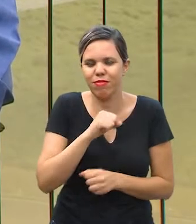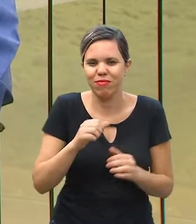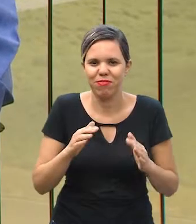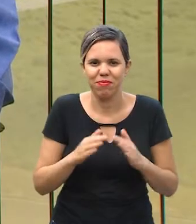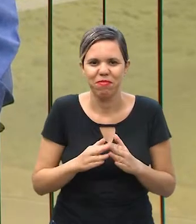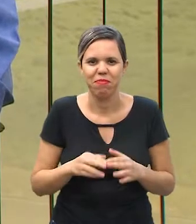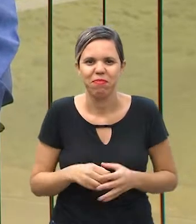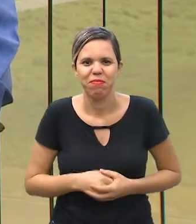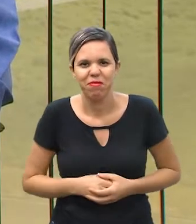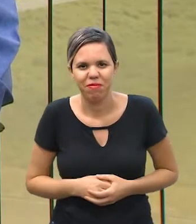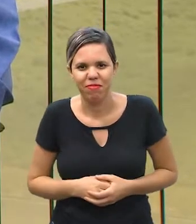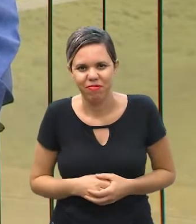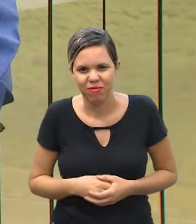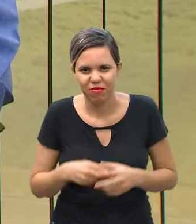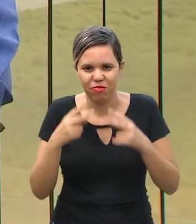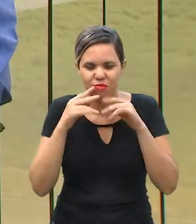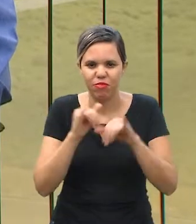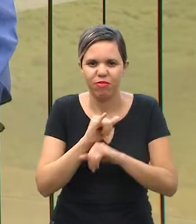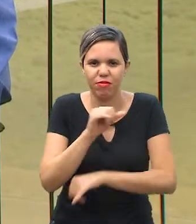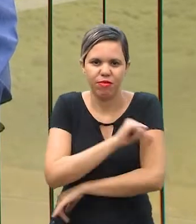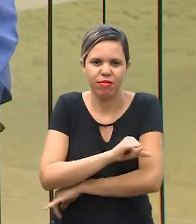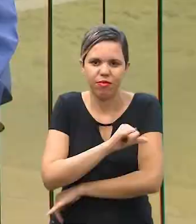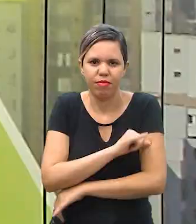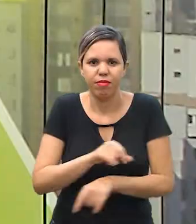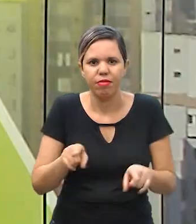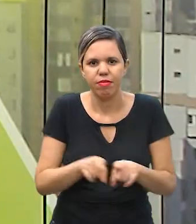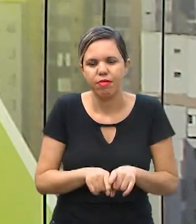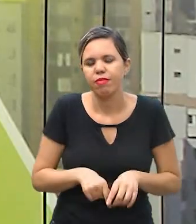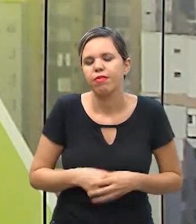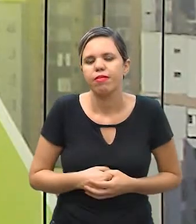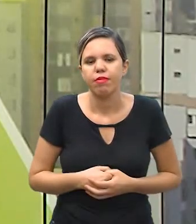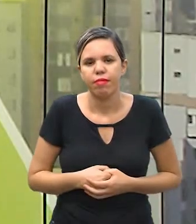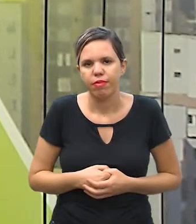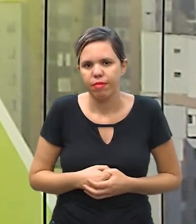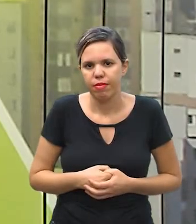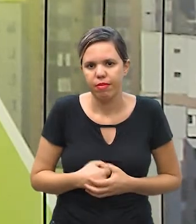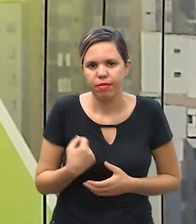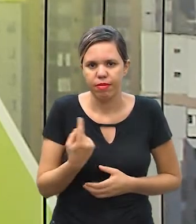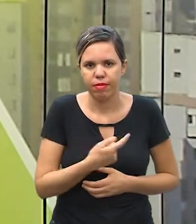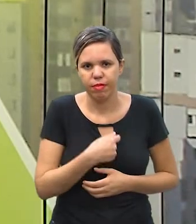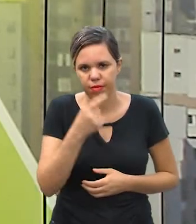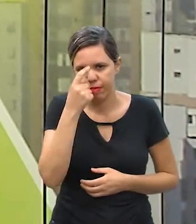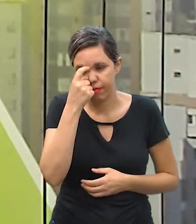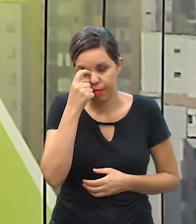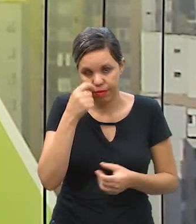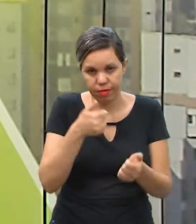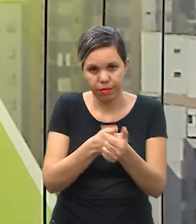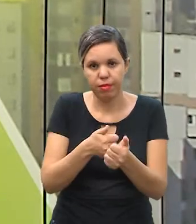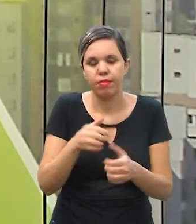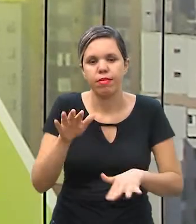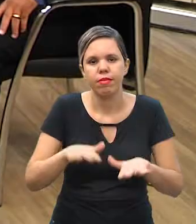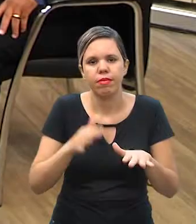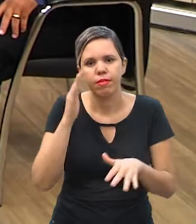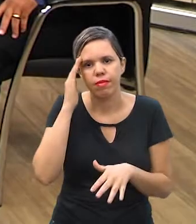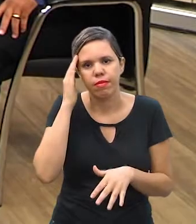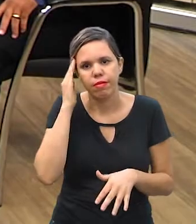avós, e notícias às vezes do Rio de Janeiro também. A gente ouvia e acompanhava muitas